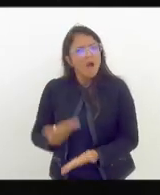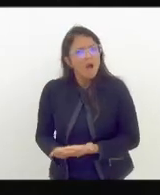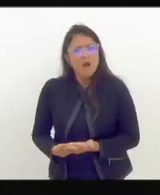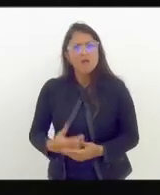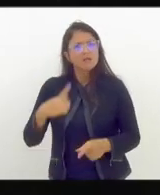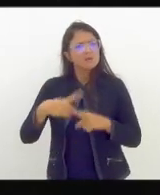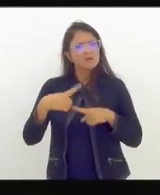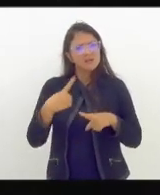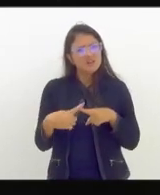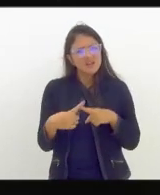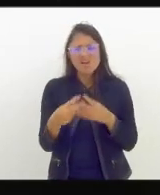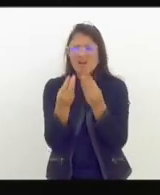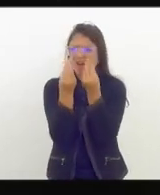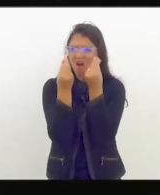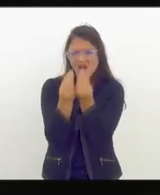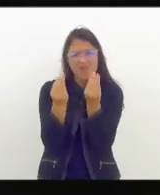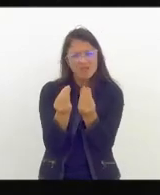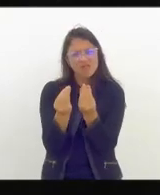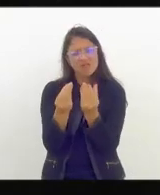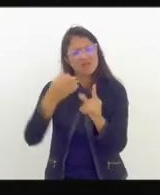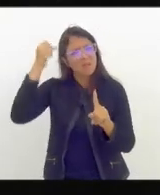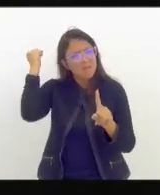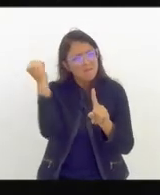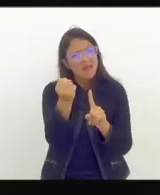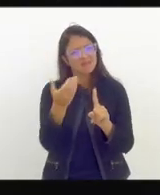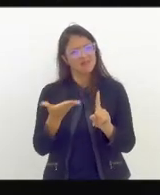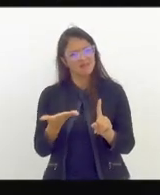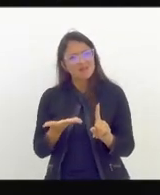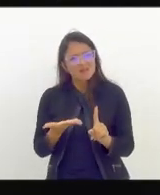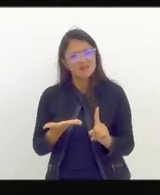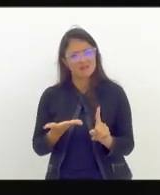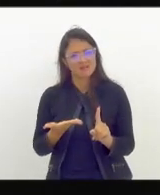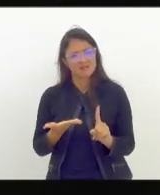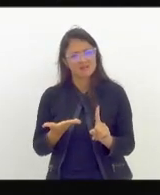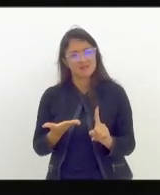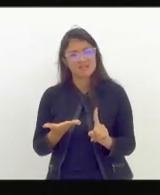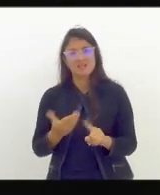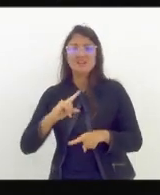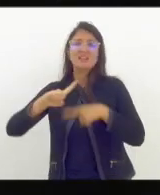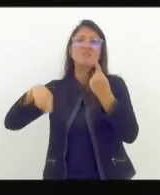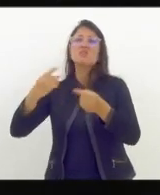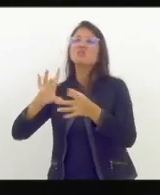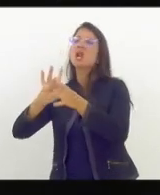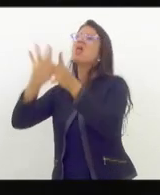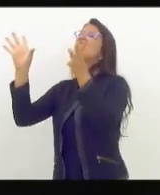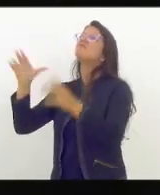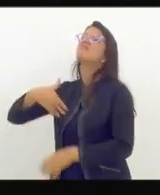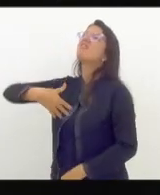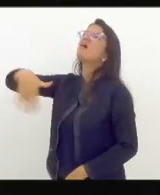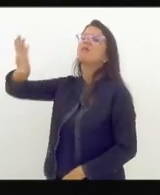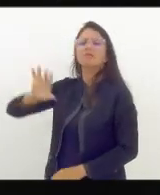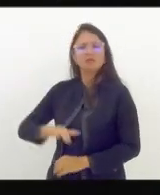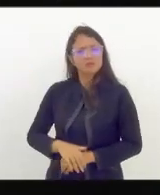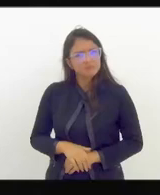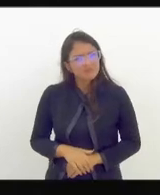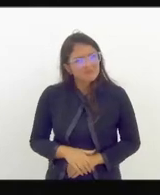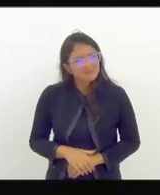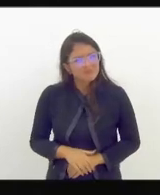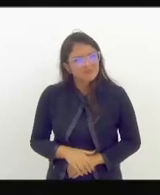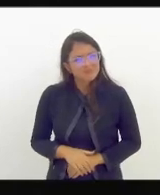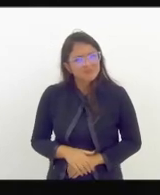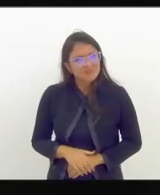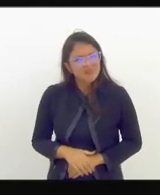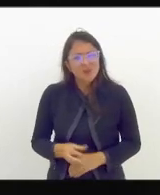Assassinato, de forma alguma, é para que seja respondido em liberdade. Pior ainda,